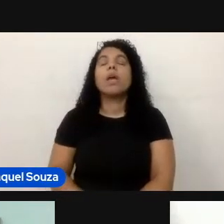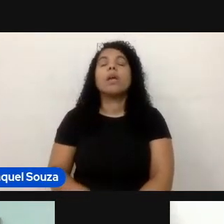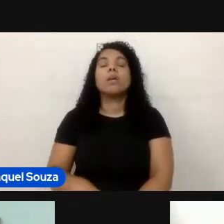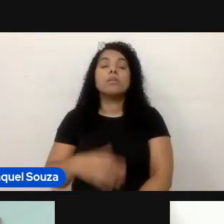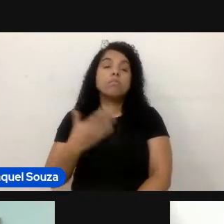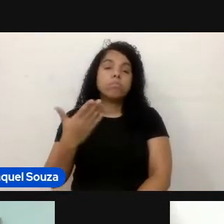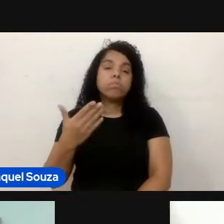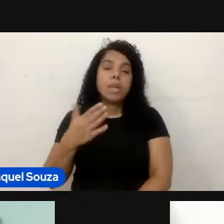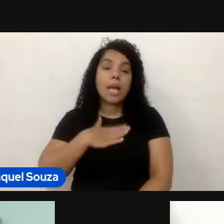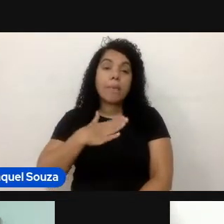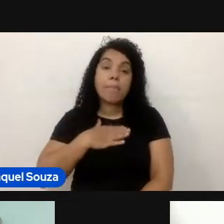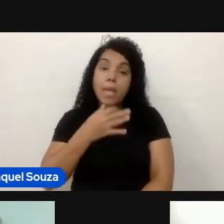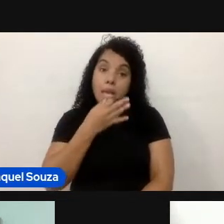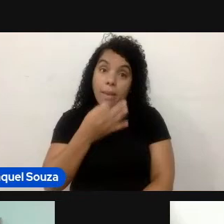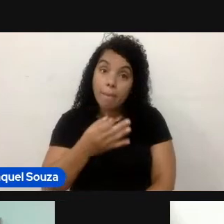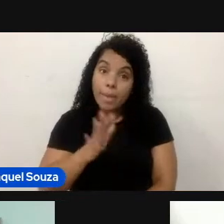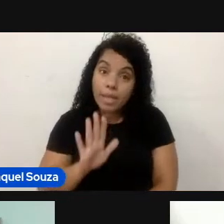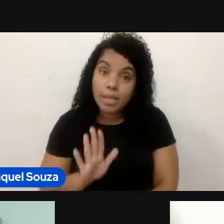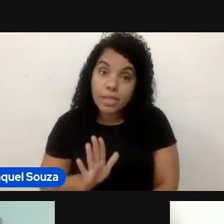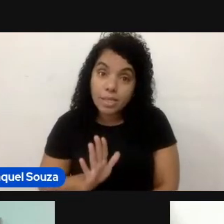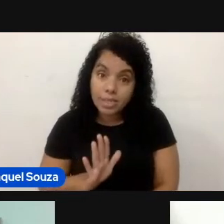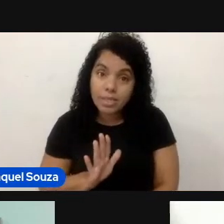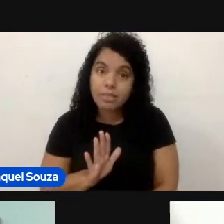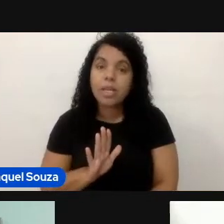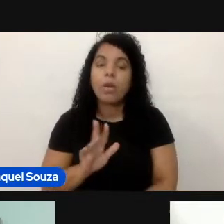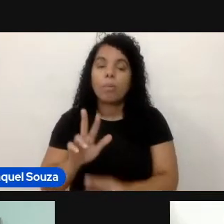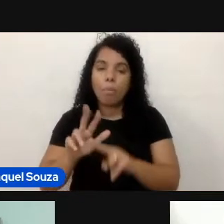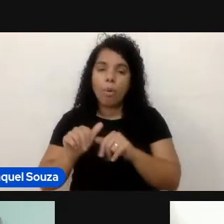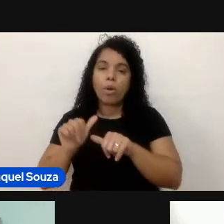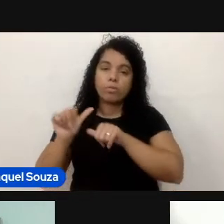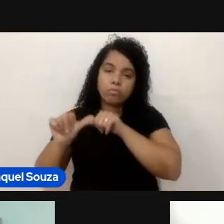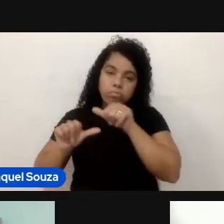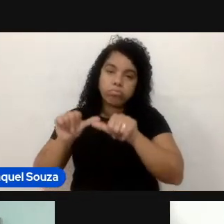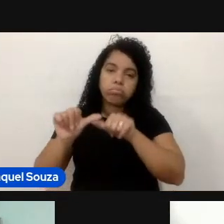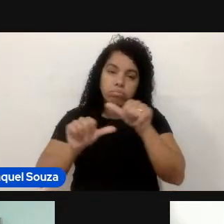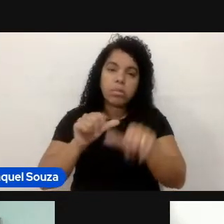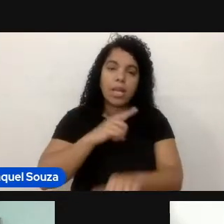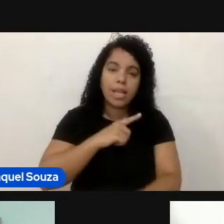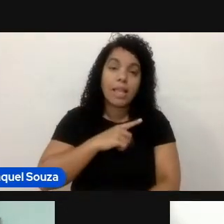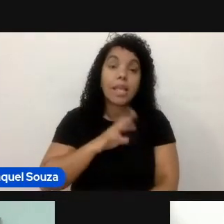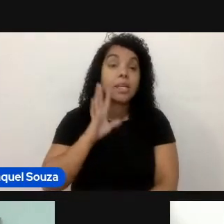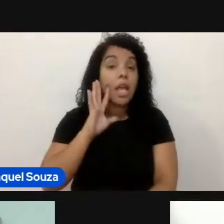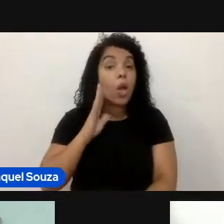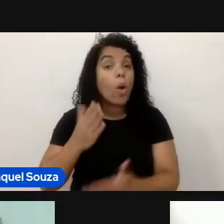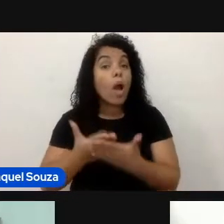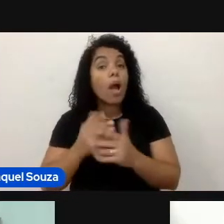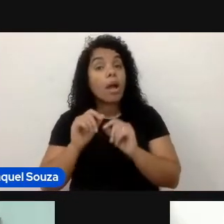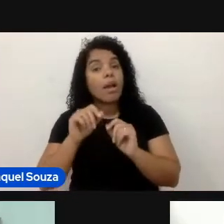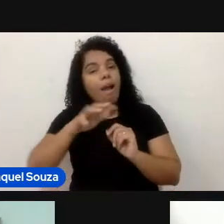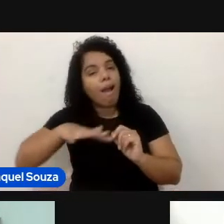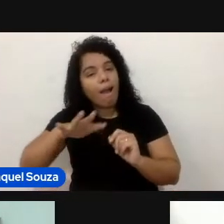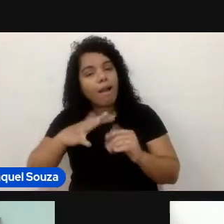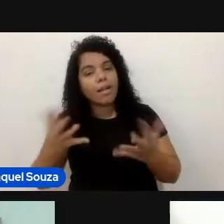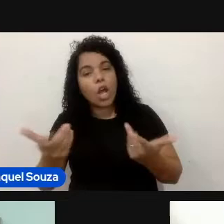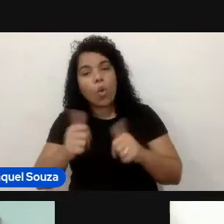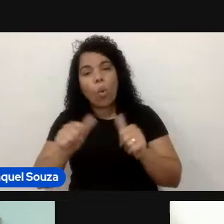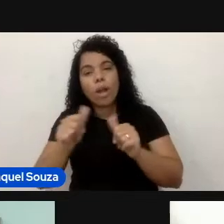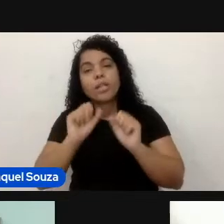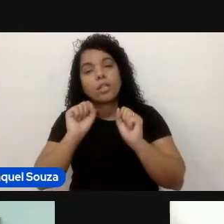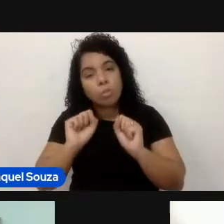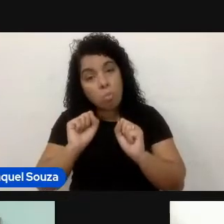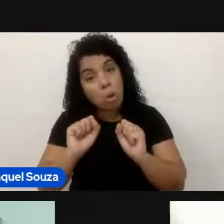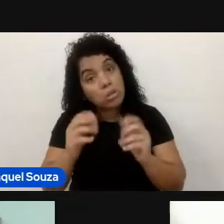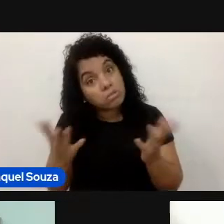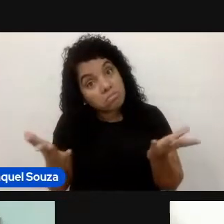percepção minha, através dessa mutação que a gente está sofrendo, eu acredito que a área de qualidade pode ser que